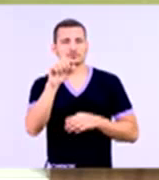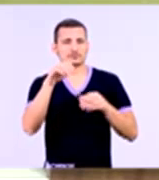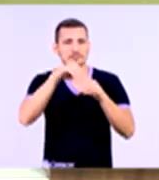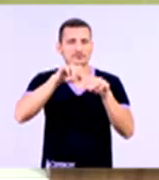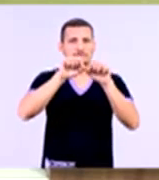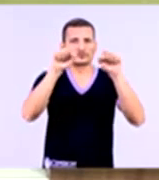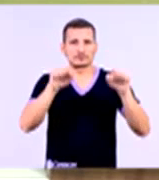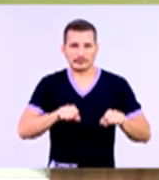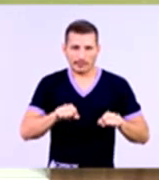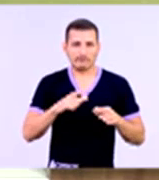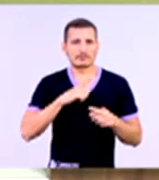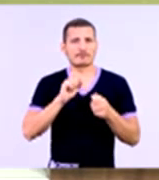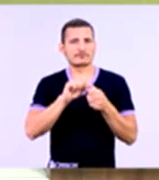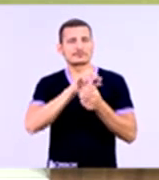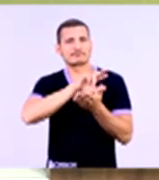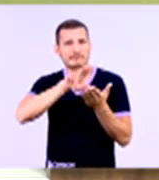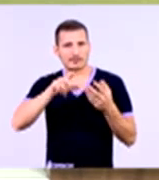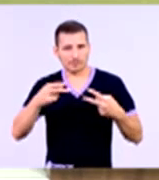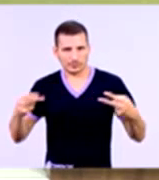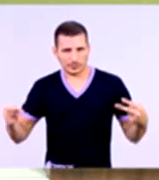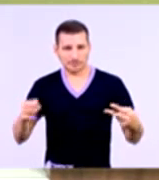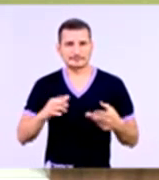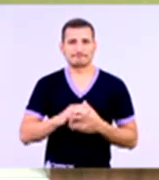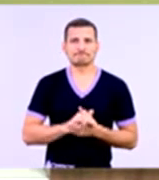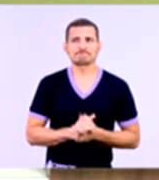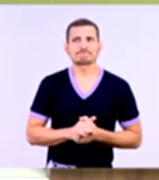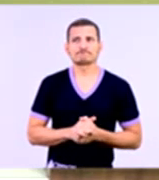que executar várias coisas, né? Enfim,